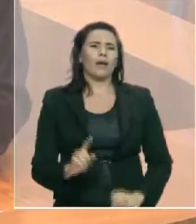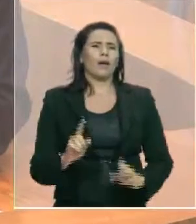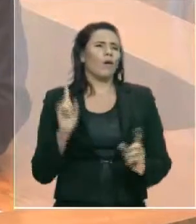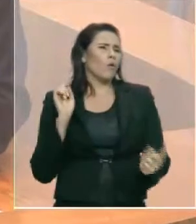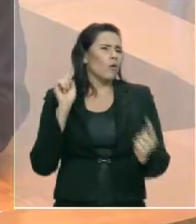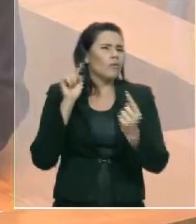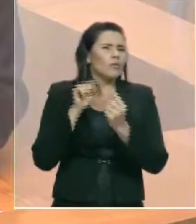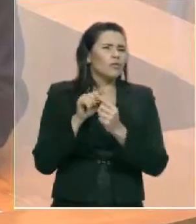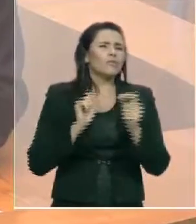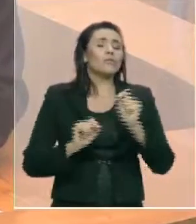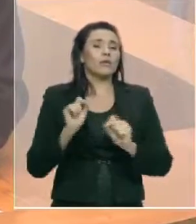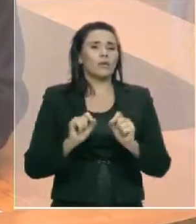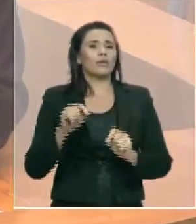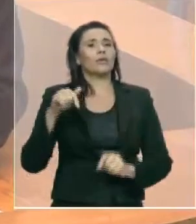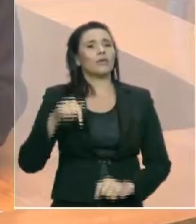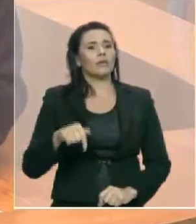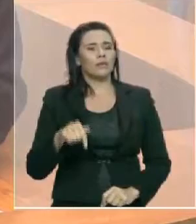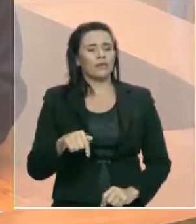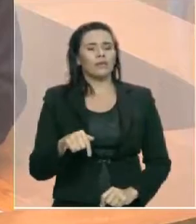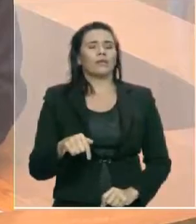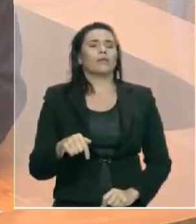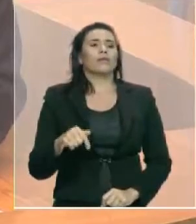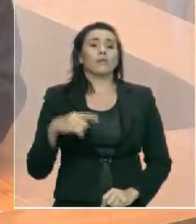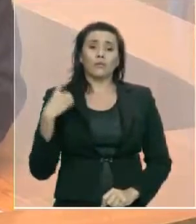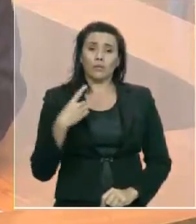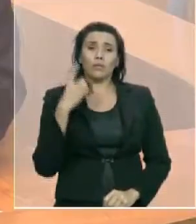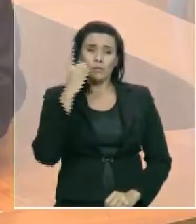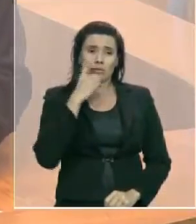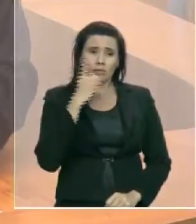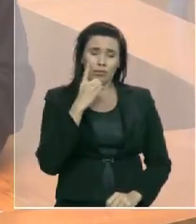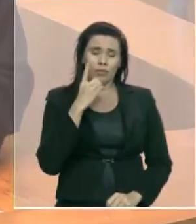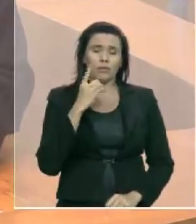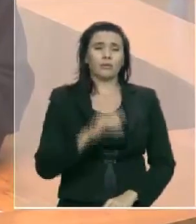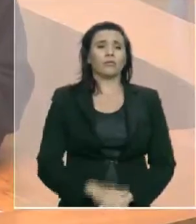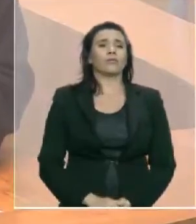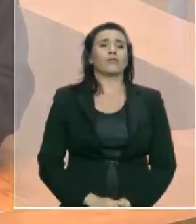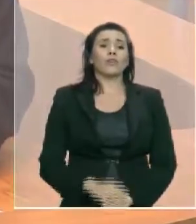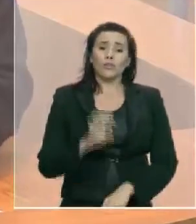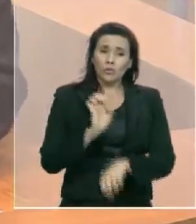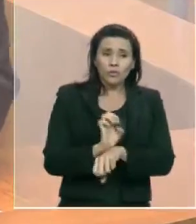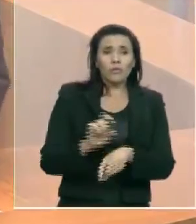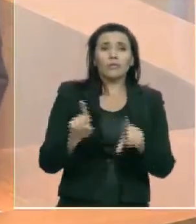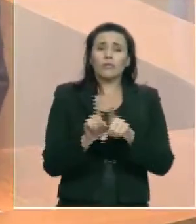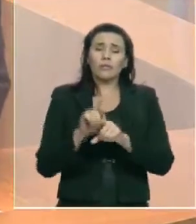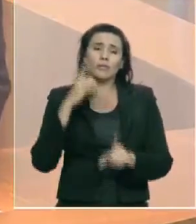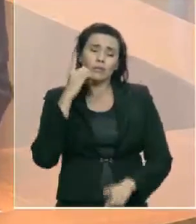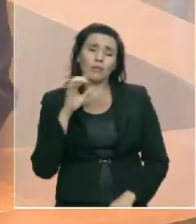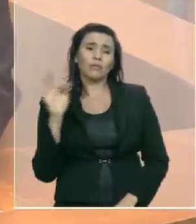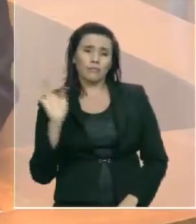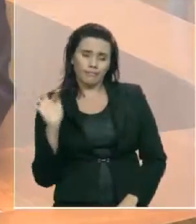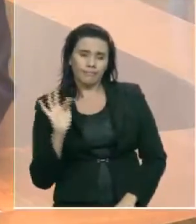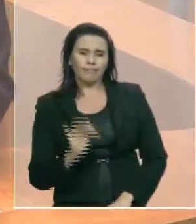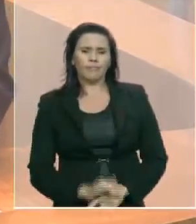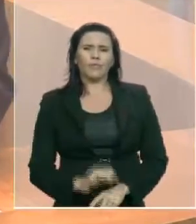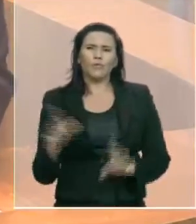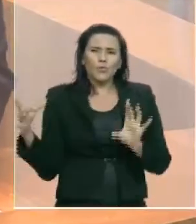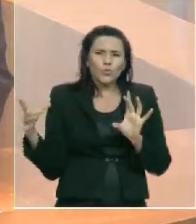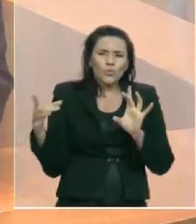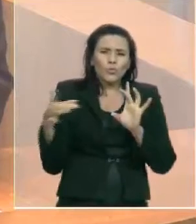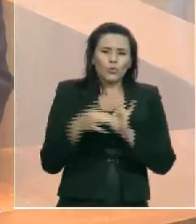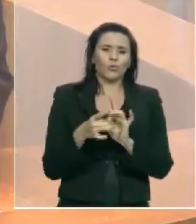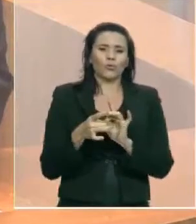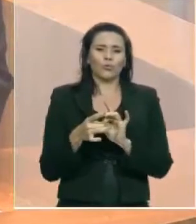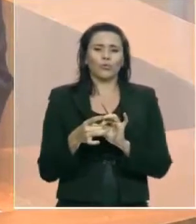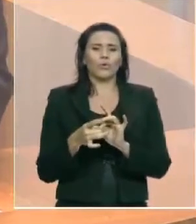aqui do estado do Maranhão e dos outros estados envolvidos, se unam para que esses municípios entrem nos